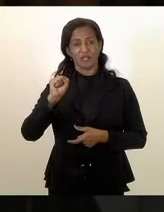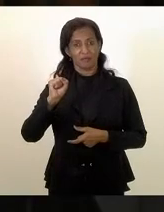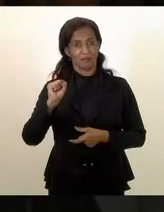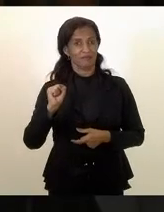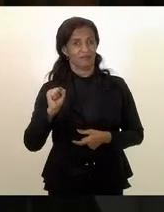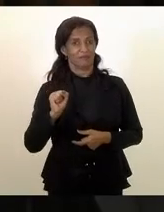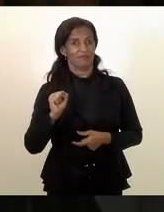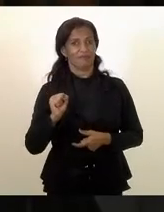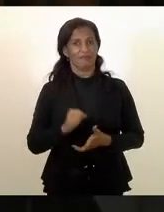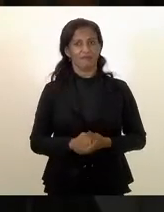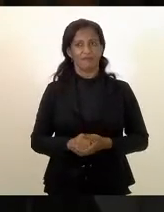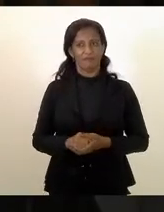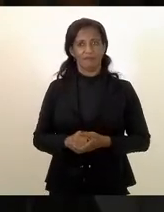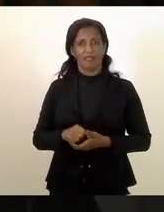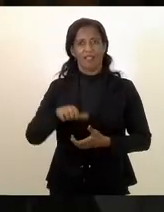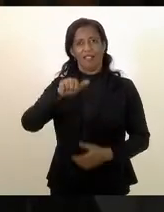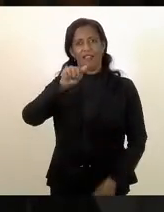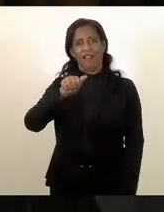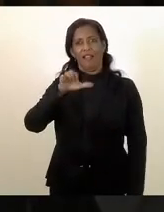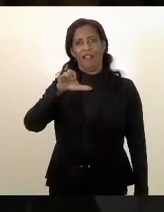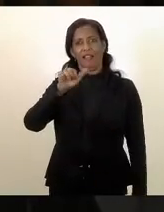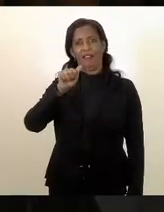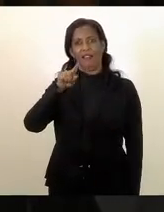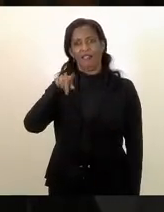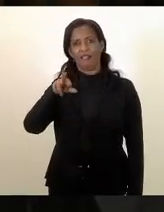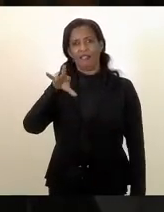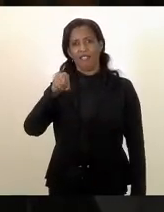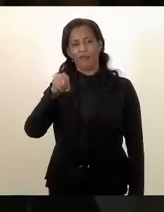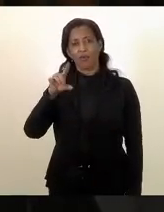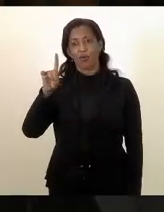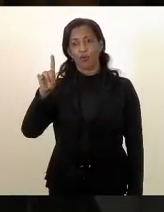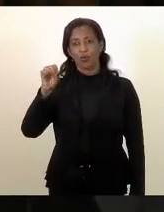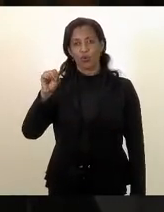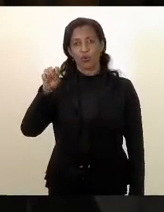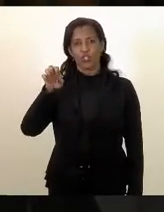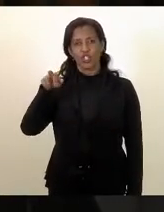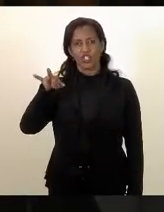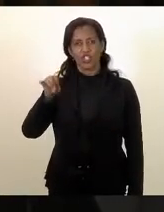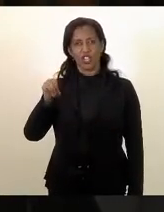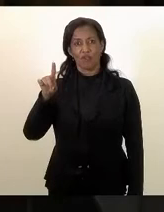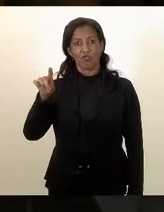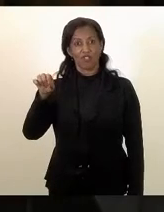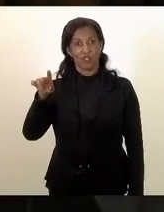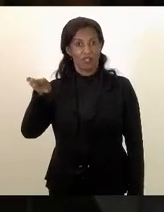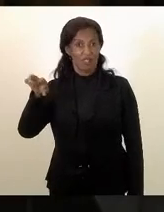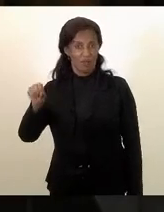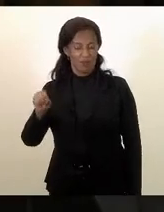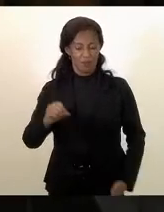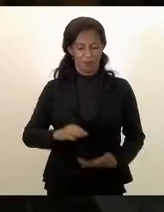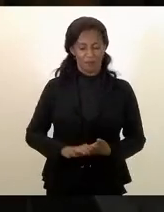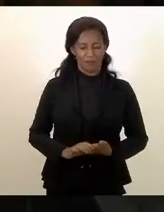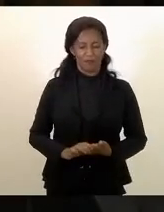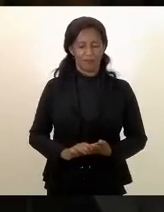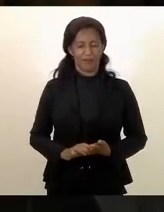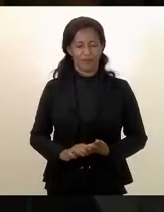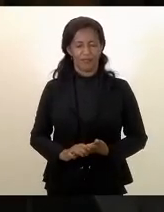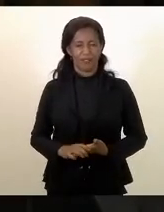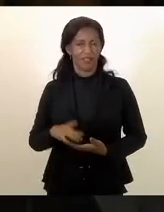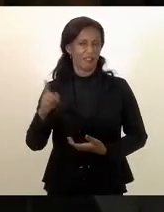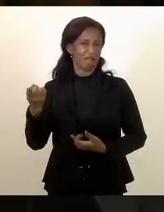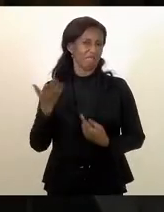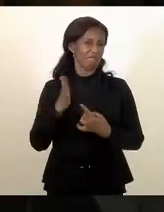Samba Acadêmicos do Engenho de Dentro e com a graduação que o senhor